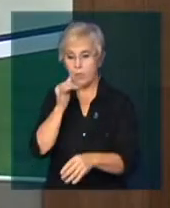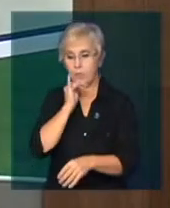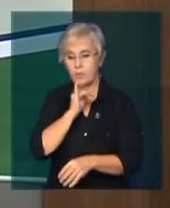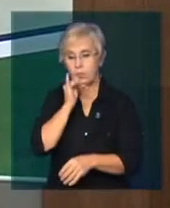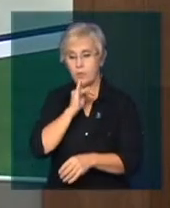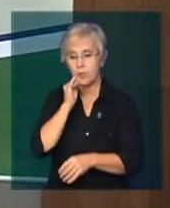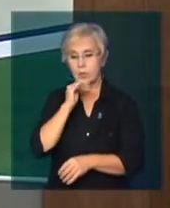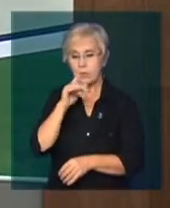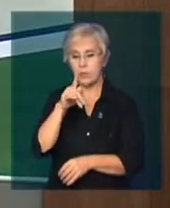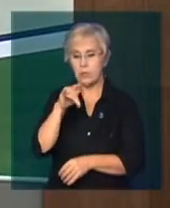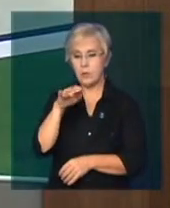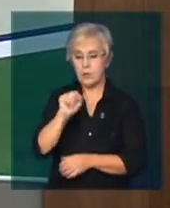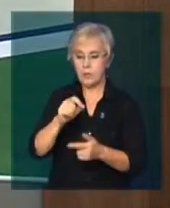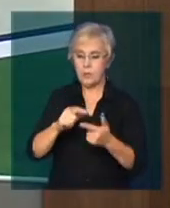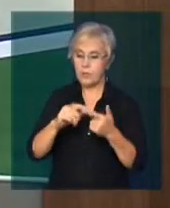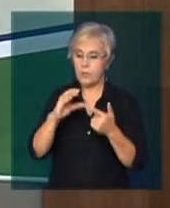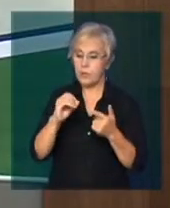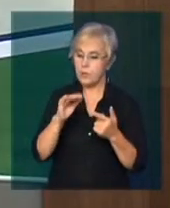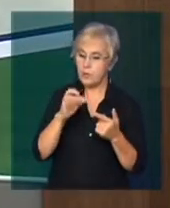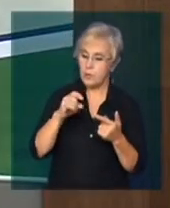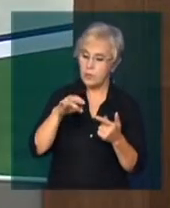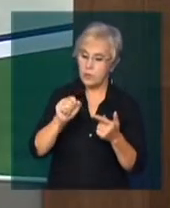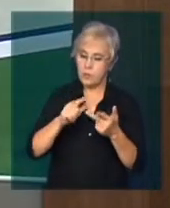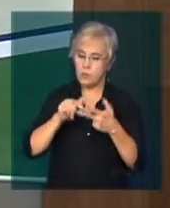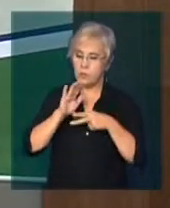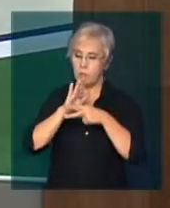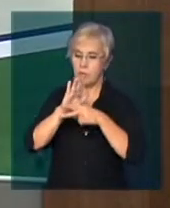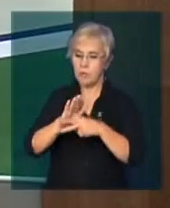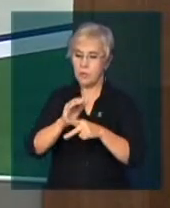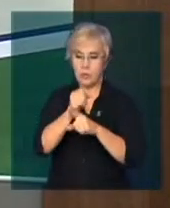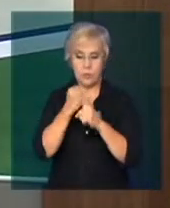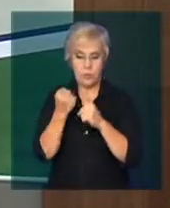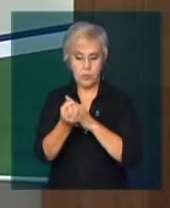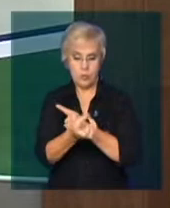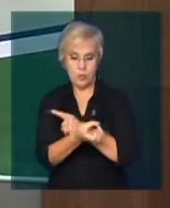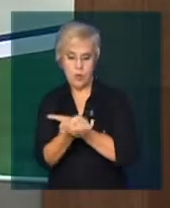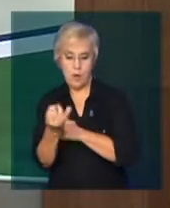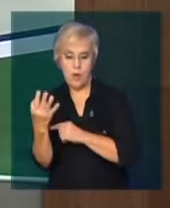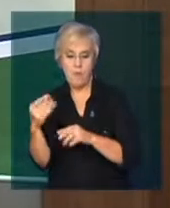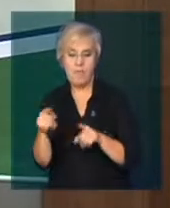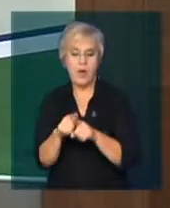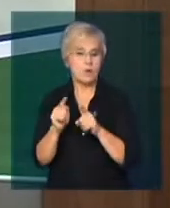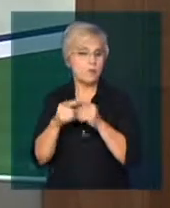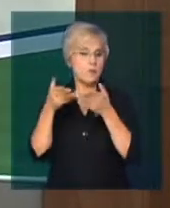como PIS, COFINS, contribuição social, entre outras.